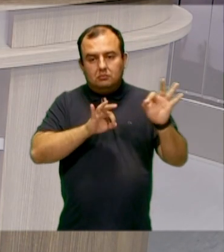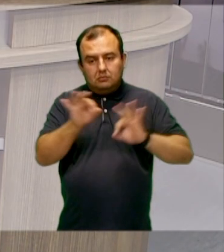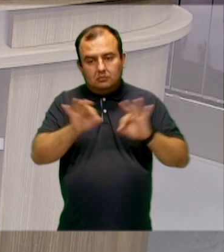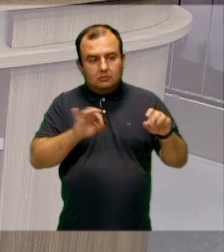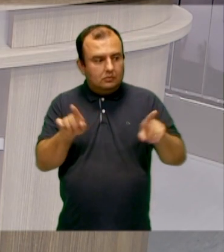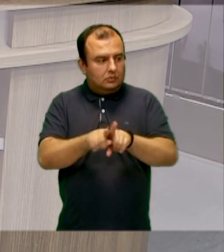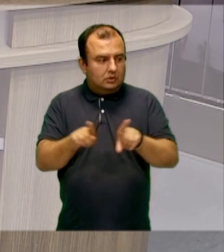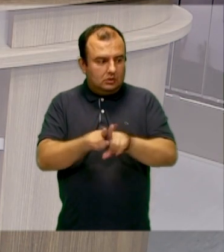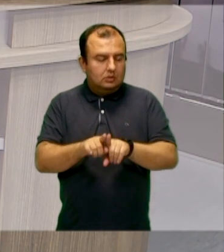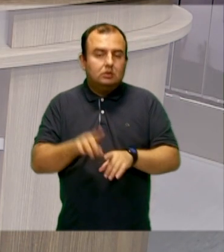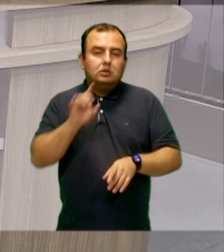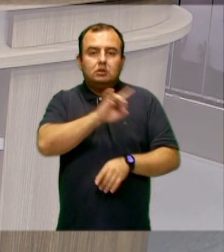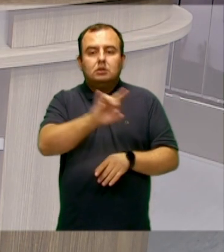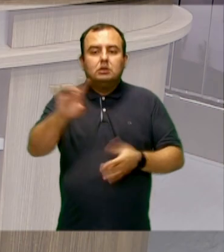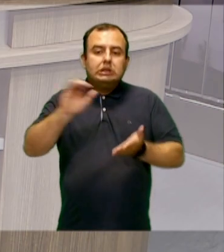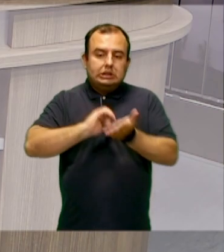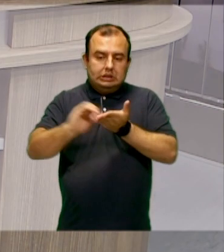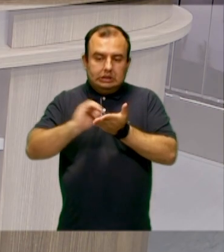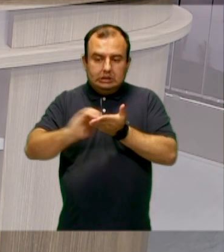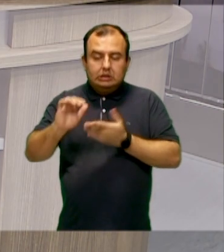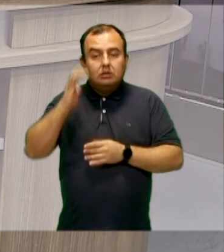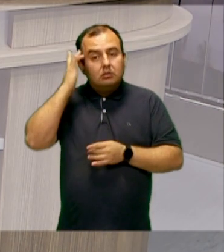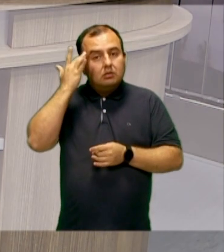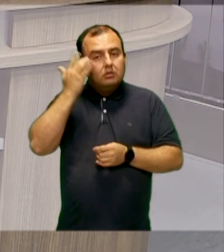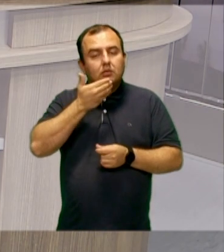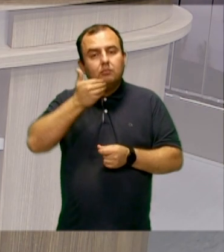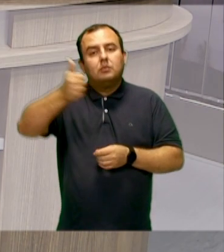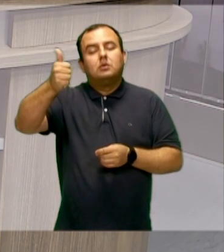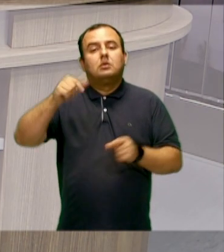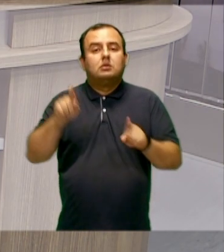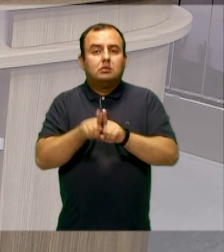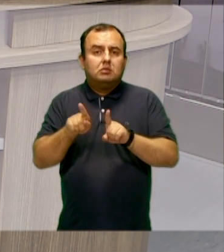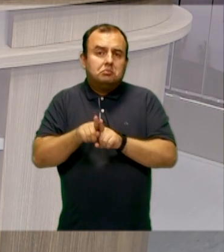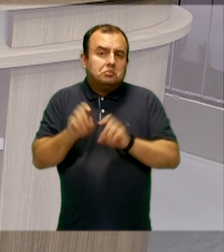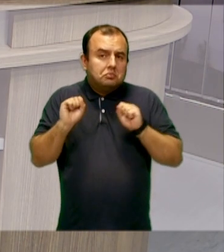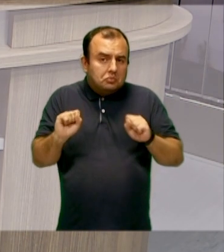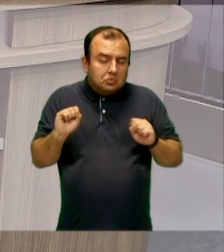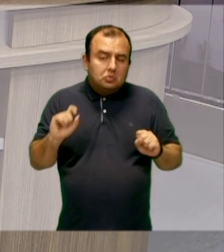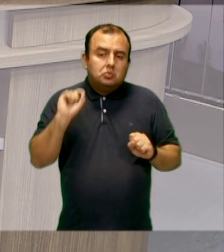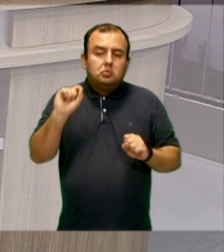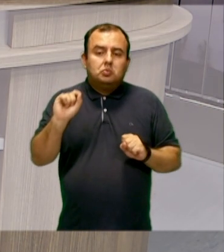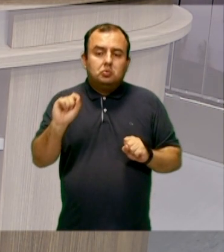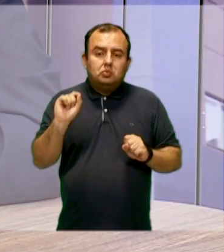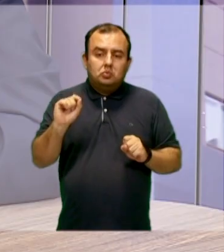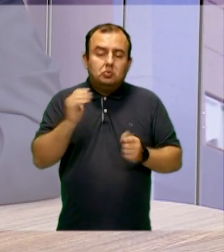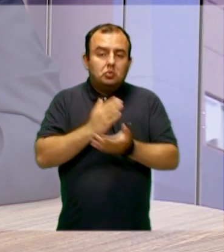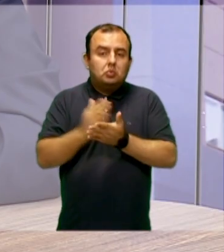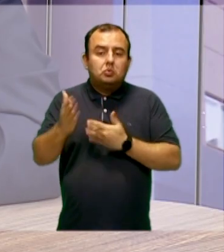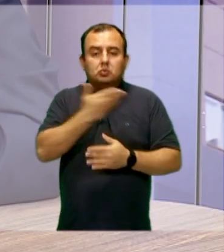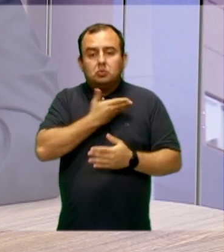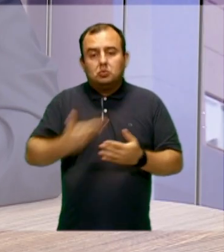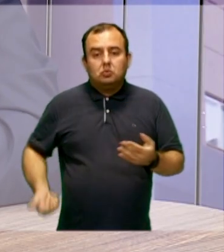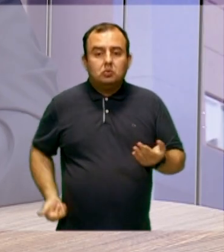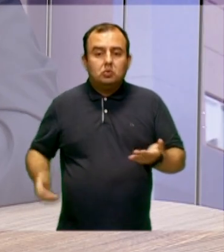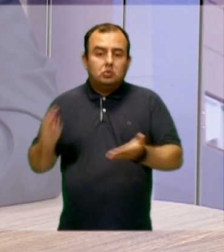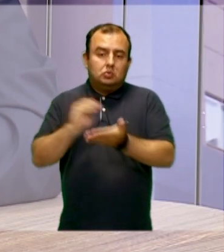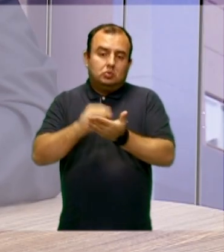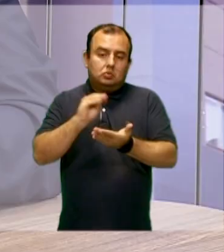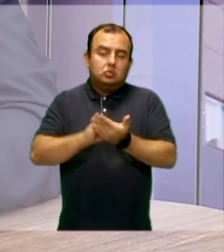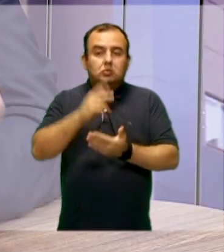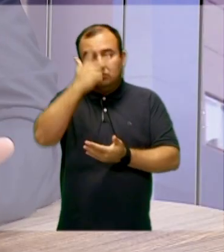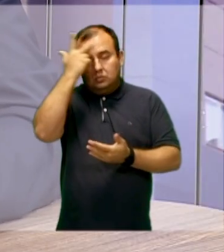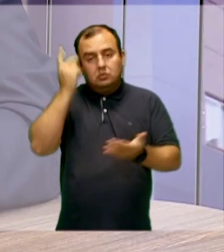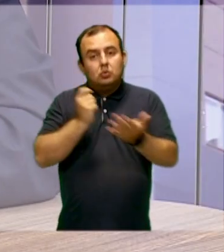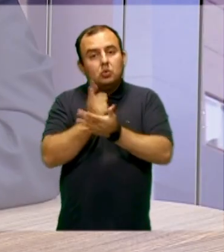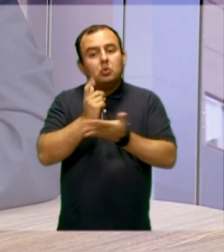que cada secretaria acha melhor. E quem sabe até a questão de início de governo, muitas coisas faltando, o pessoal vai